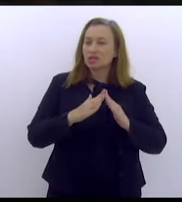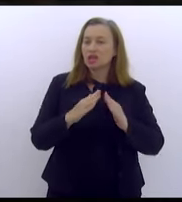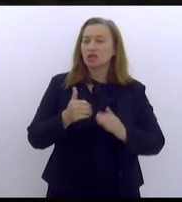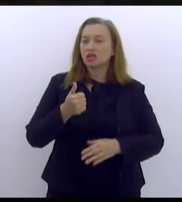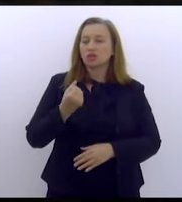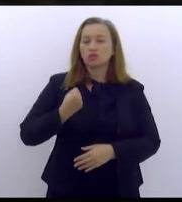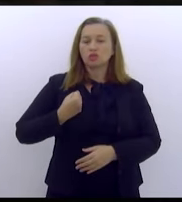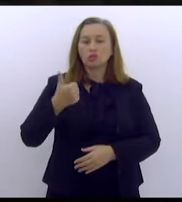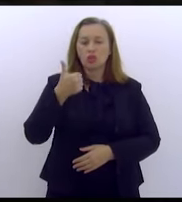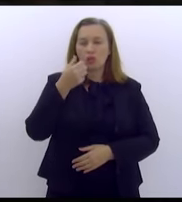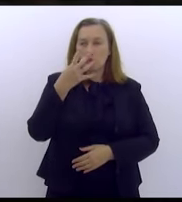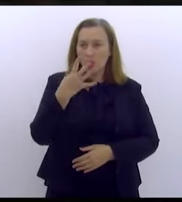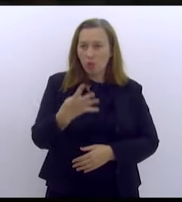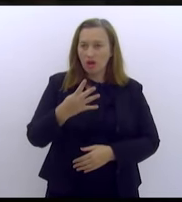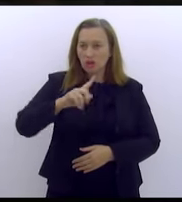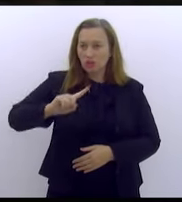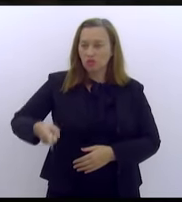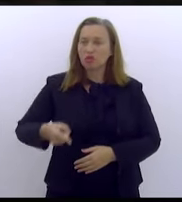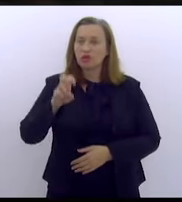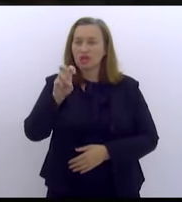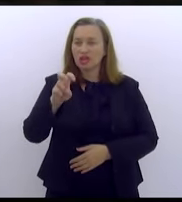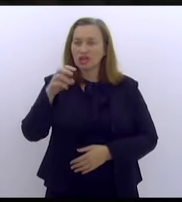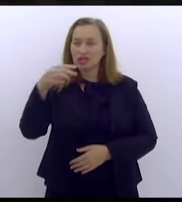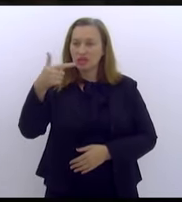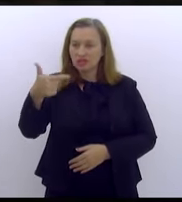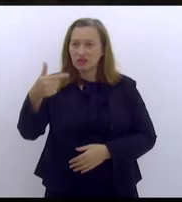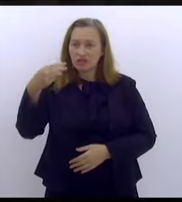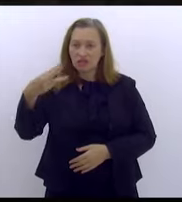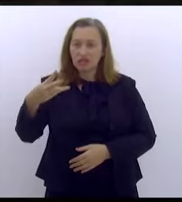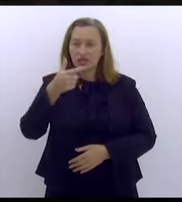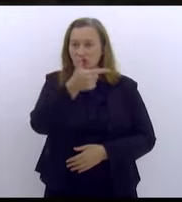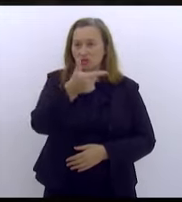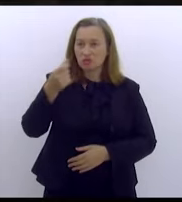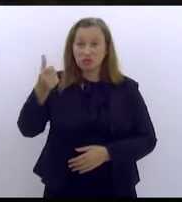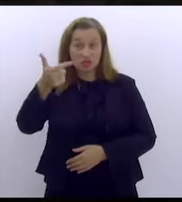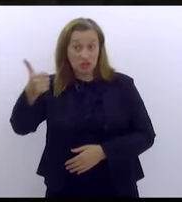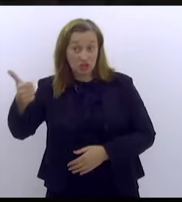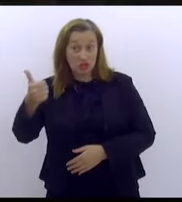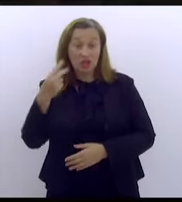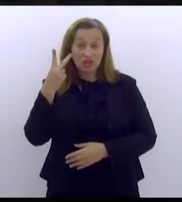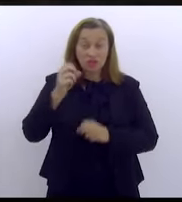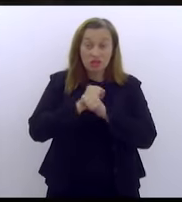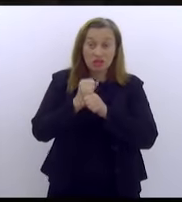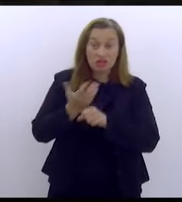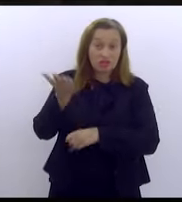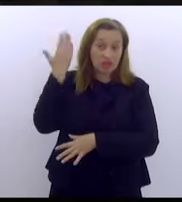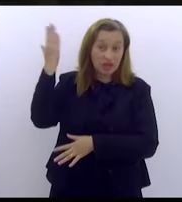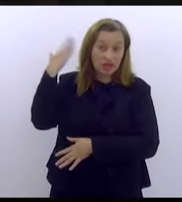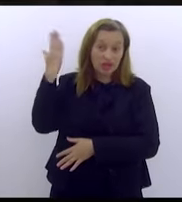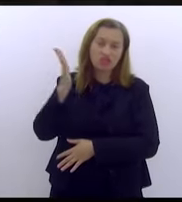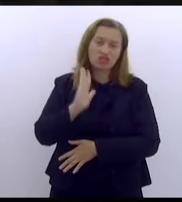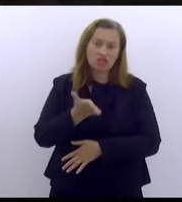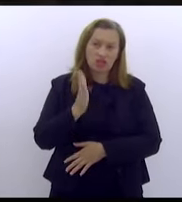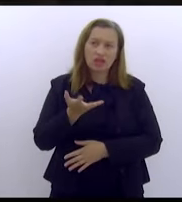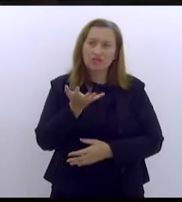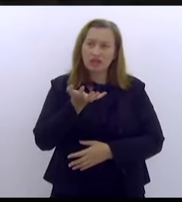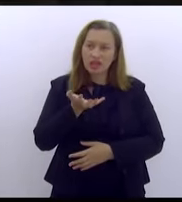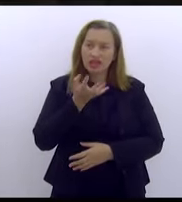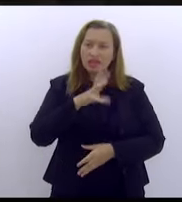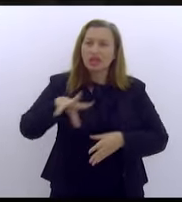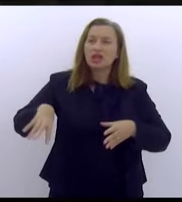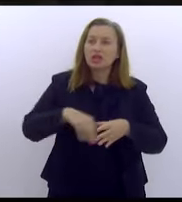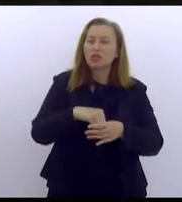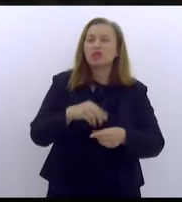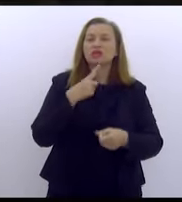número 4.523, de 2021, ou seja, 2 anos atrás, eu já estava querendo colocar